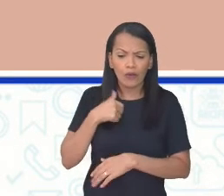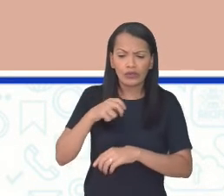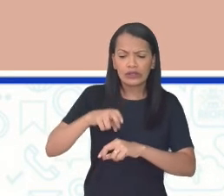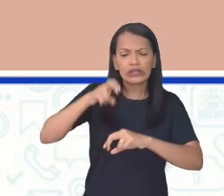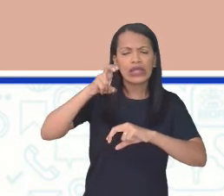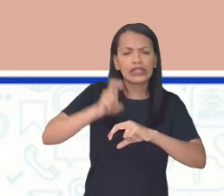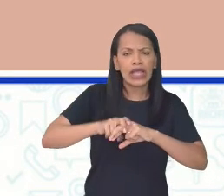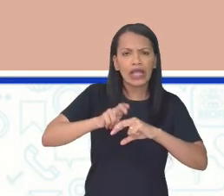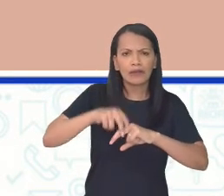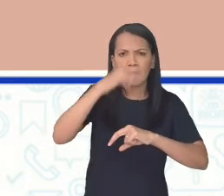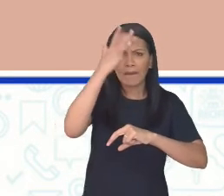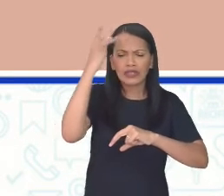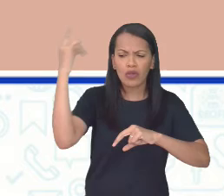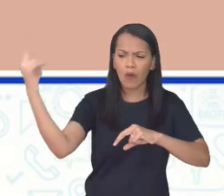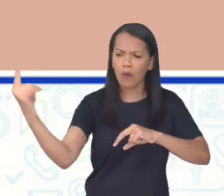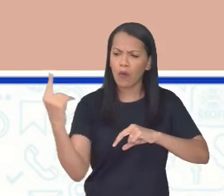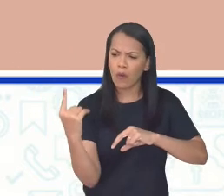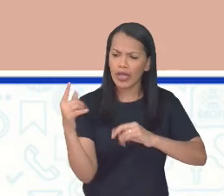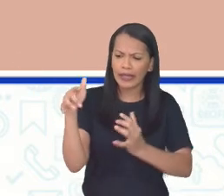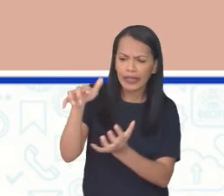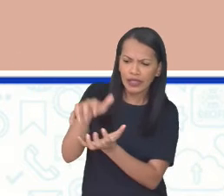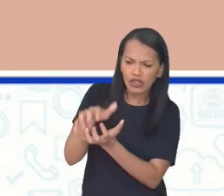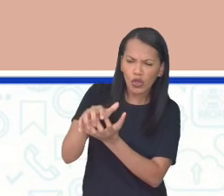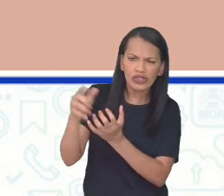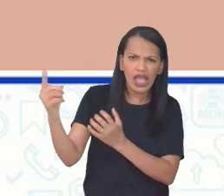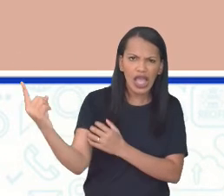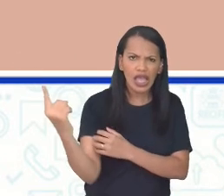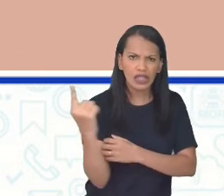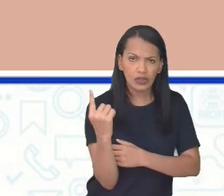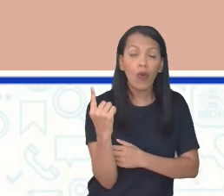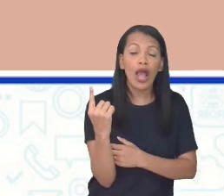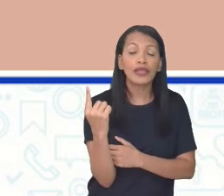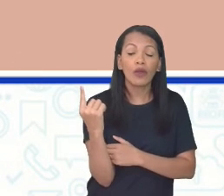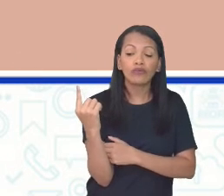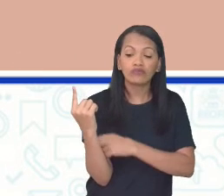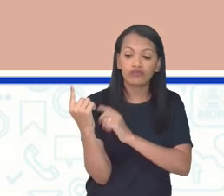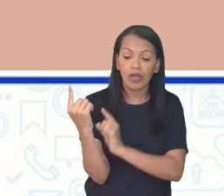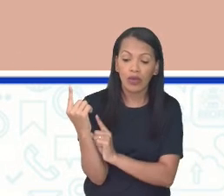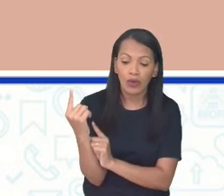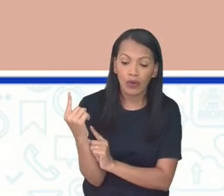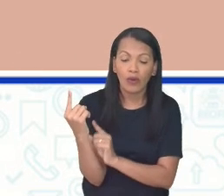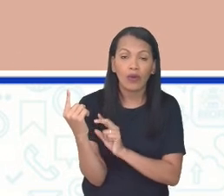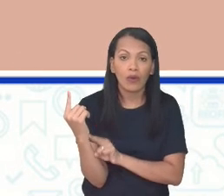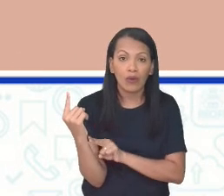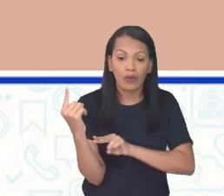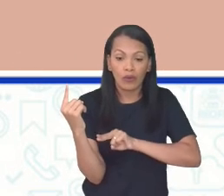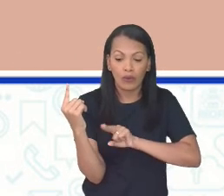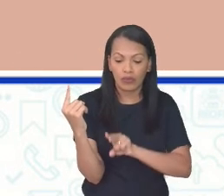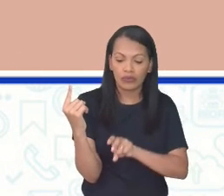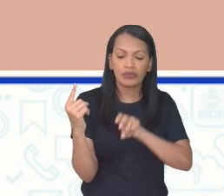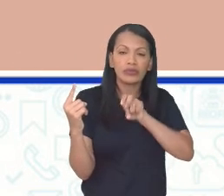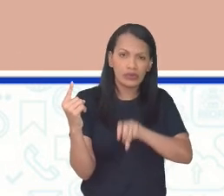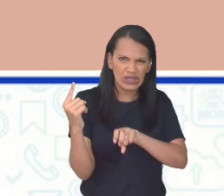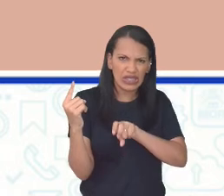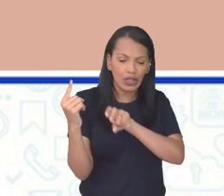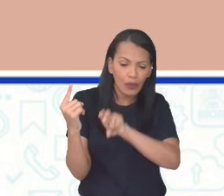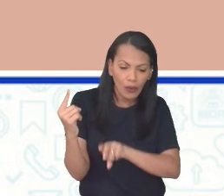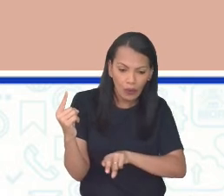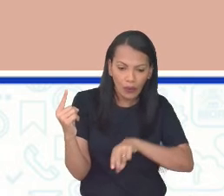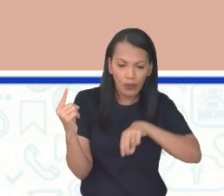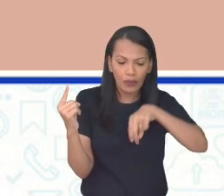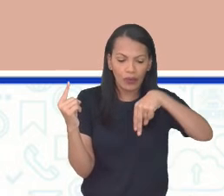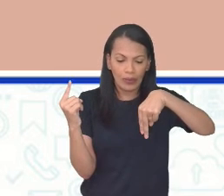significado é diferente, não é? Mas são homônimos perfeitos, né? Então, uma é verbo, a outra